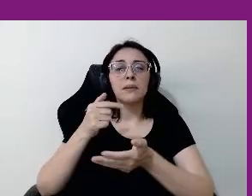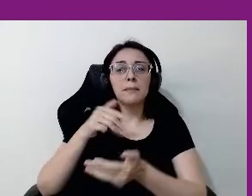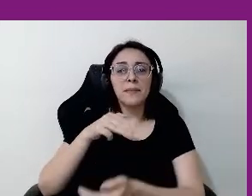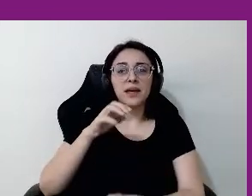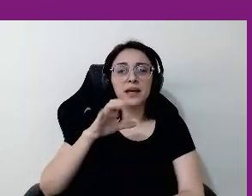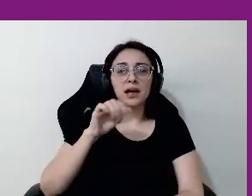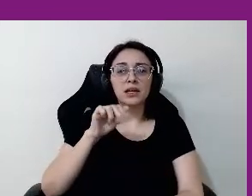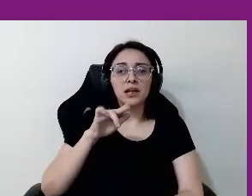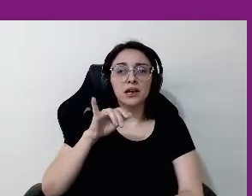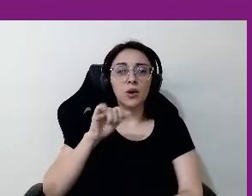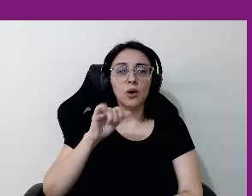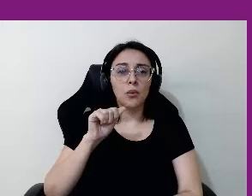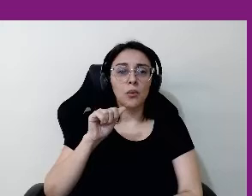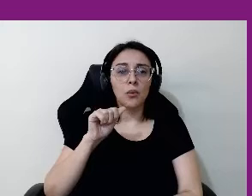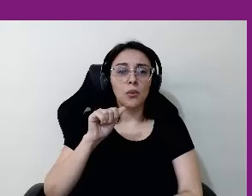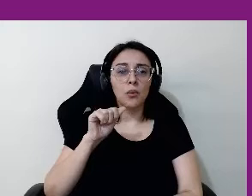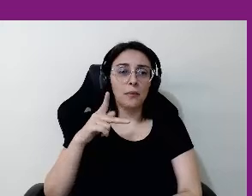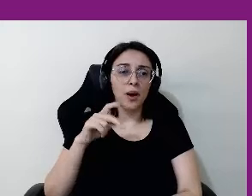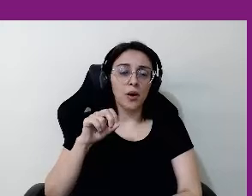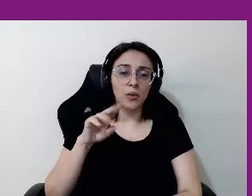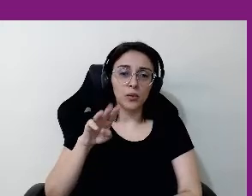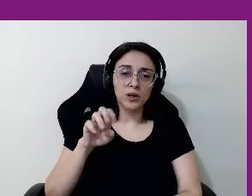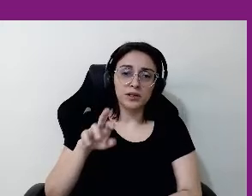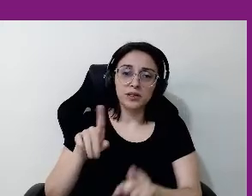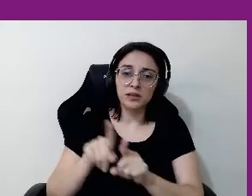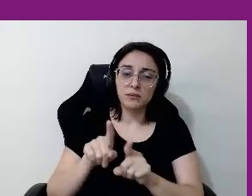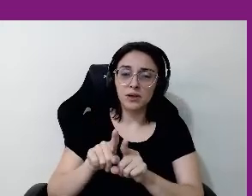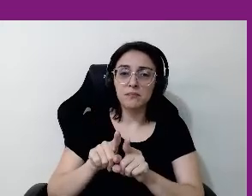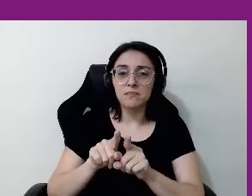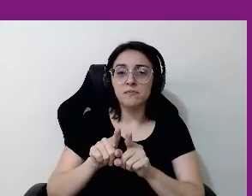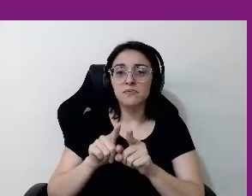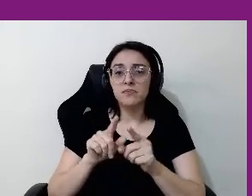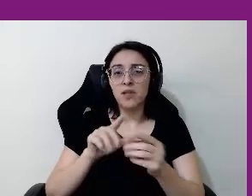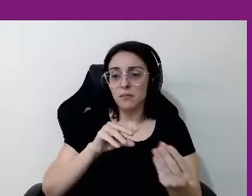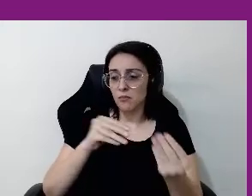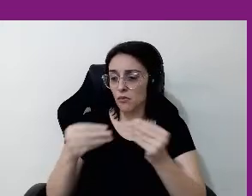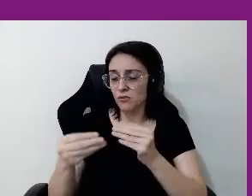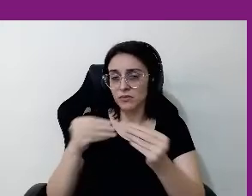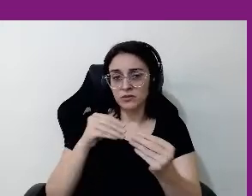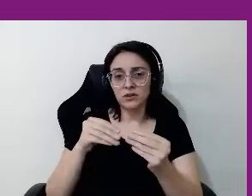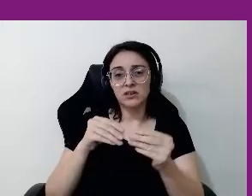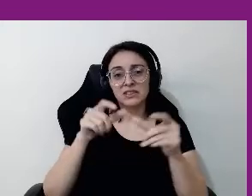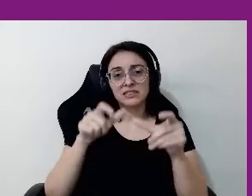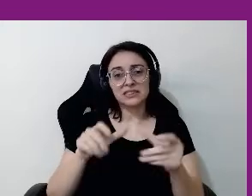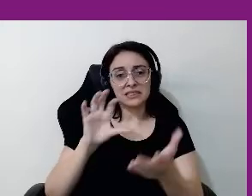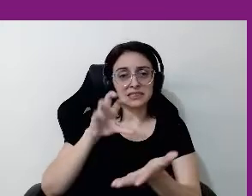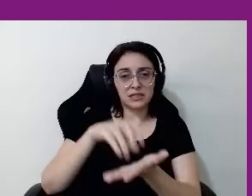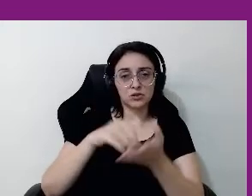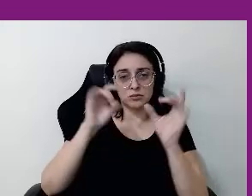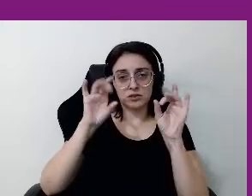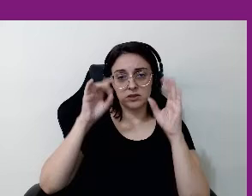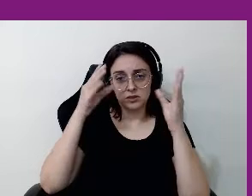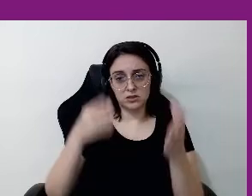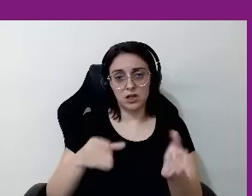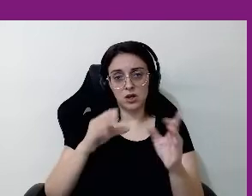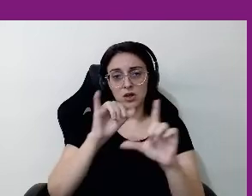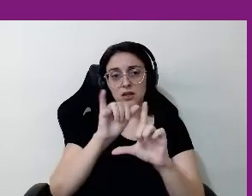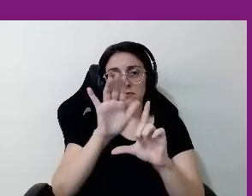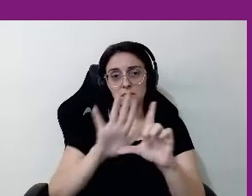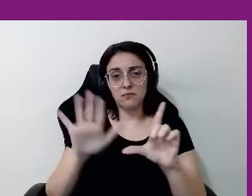identificar, você só fazer manobras de recrutamento num centro especializado que esteja entendendo o que está acontecendo com uma